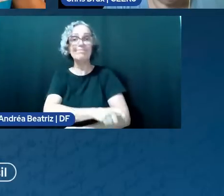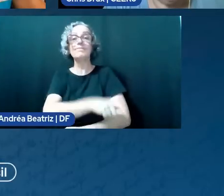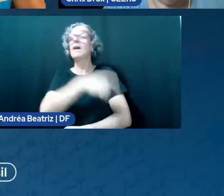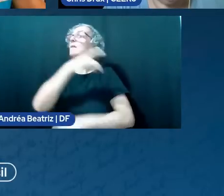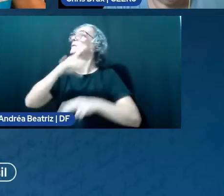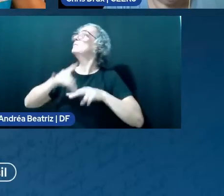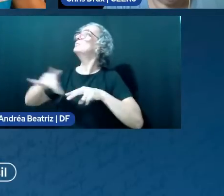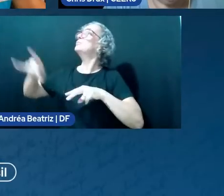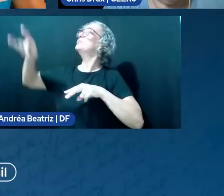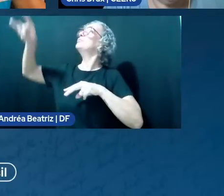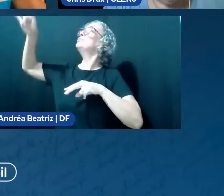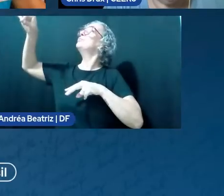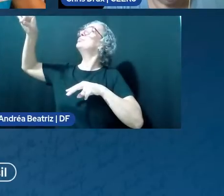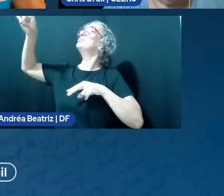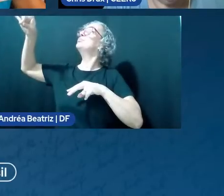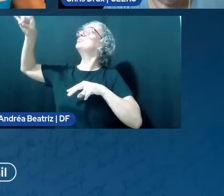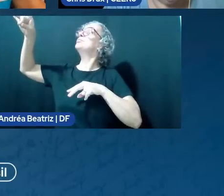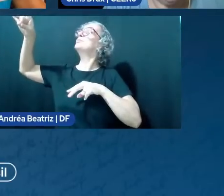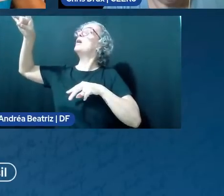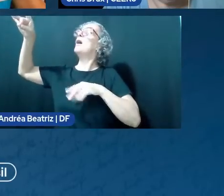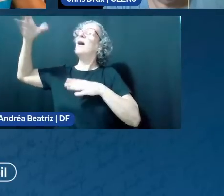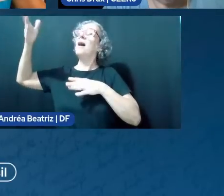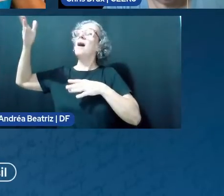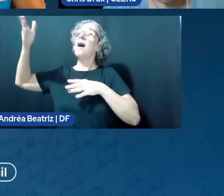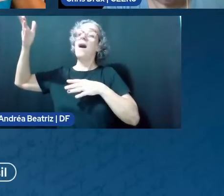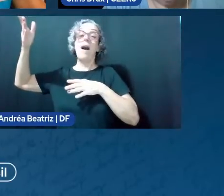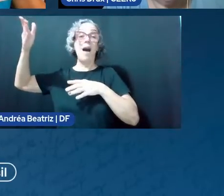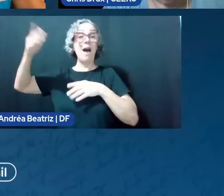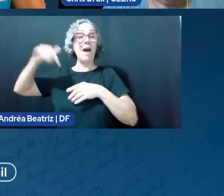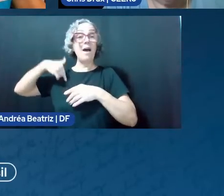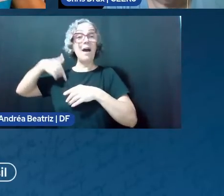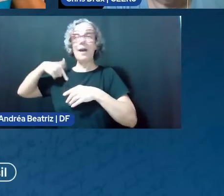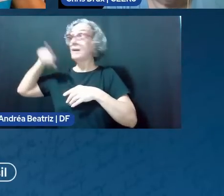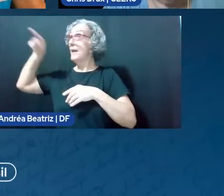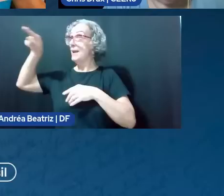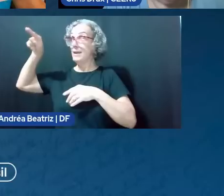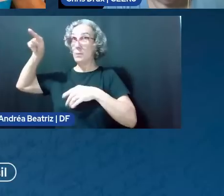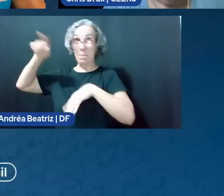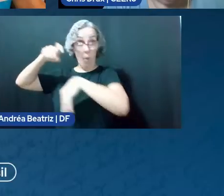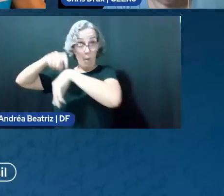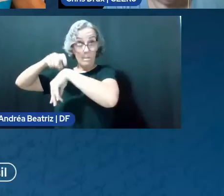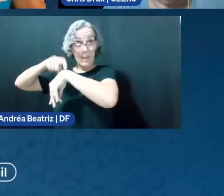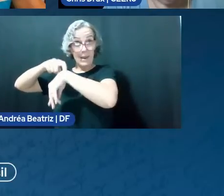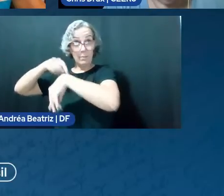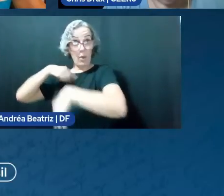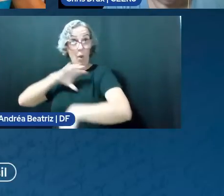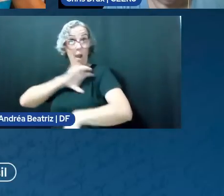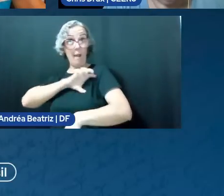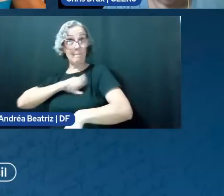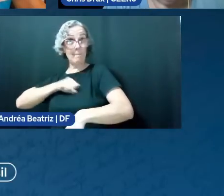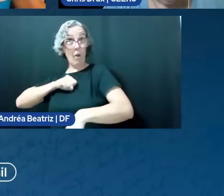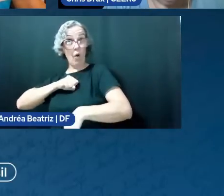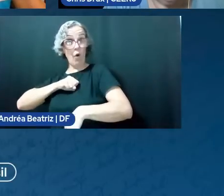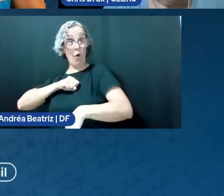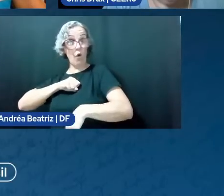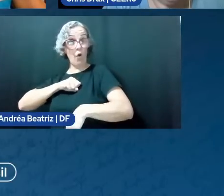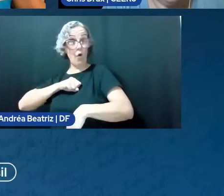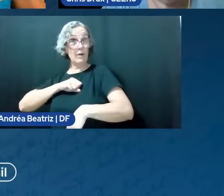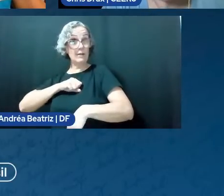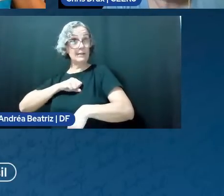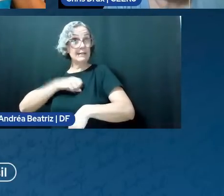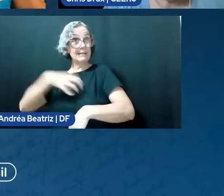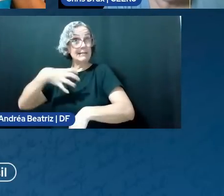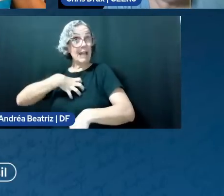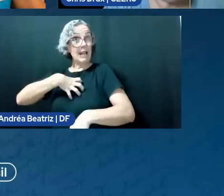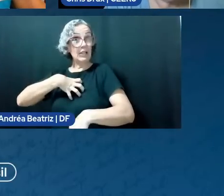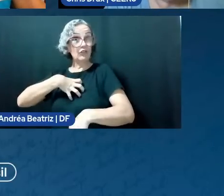então, o afeto dela se tornou totalmente espiritual, ou se ela ver o parceiro, a parceira com outra pessoa, ela